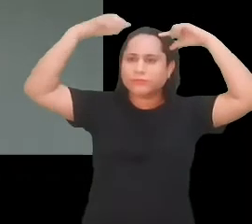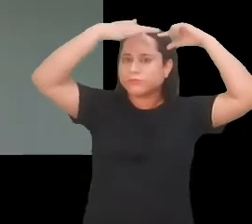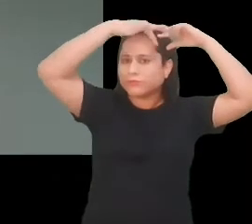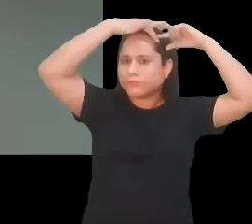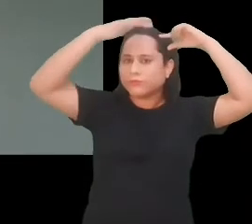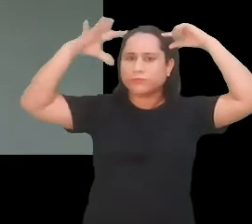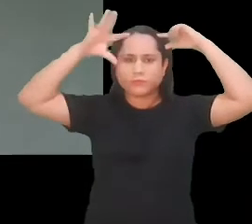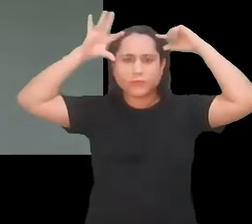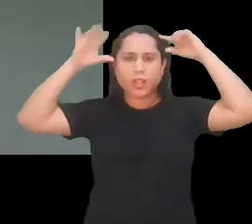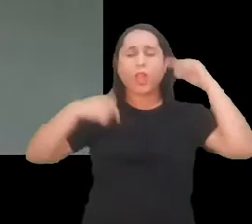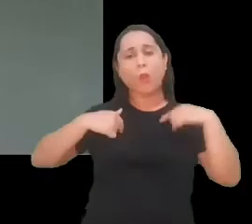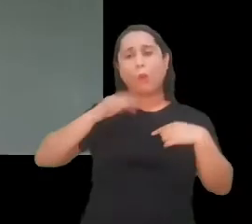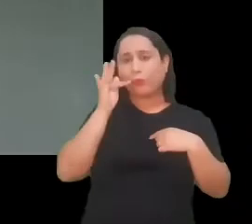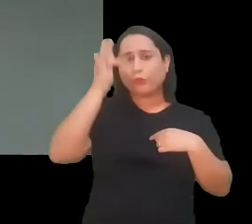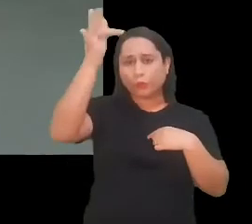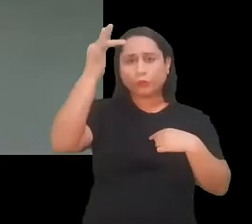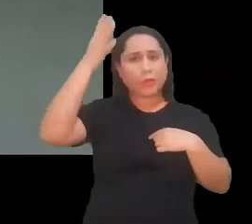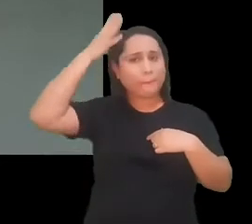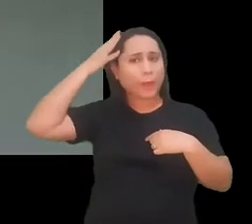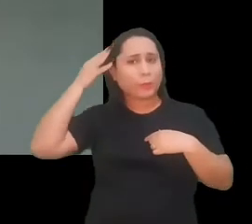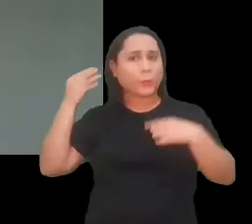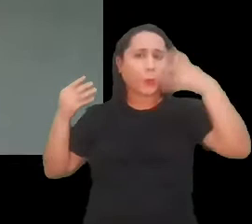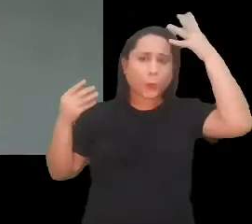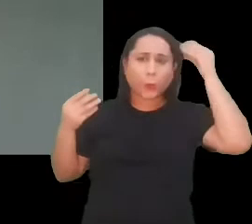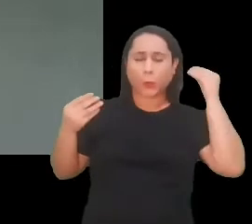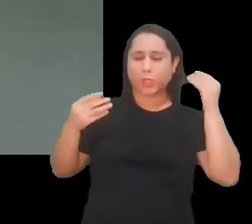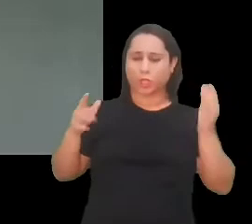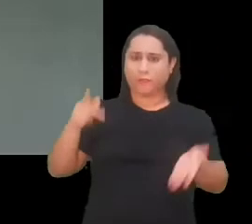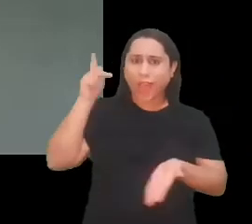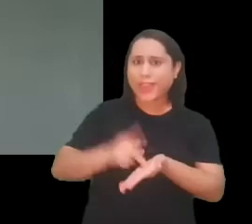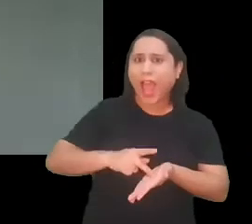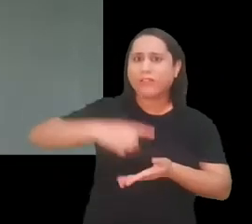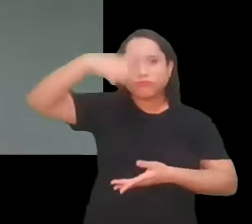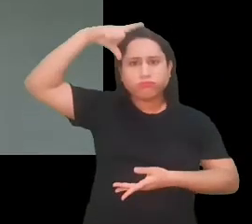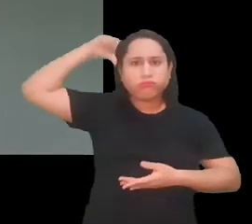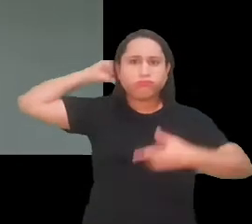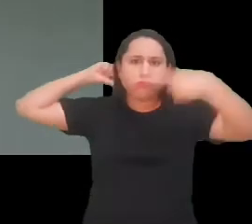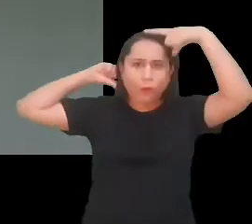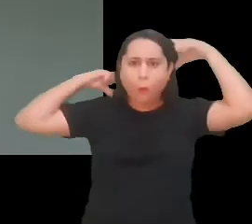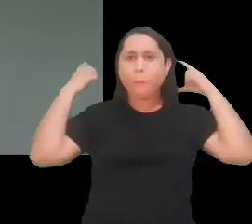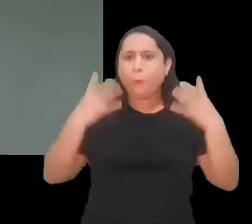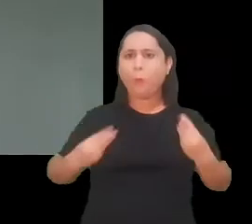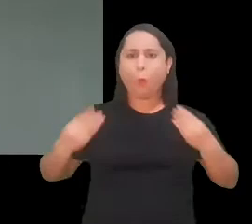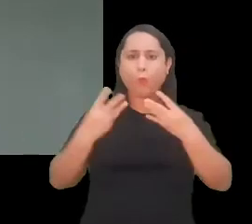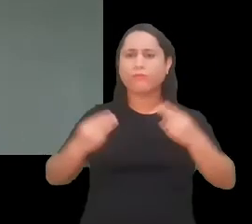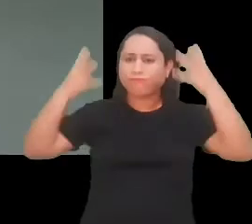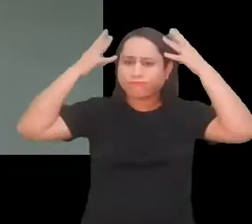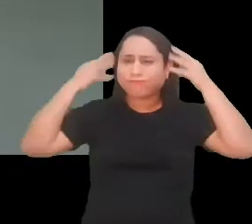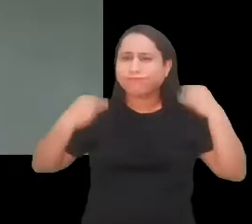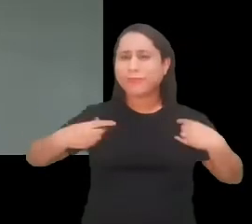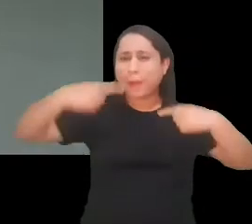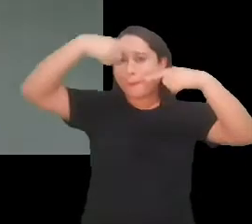seria uma pessoa no futuro com o cabelo mais ralo. Talvez não o calvo verdadeiro, aquela pessoa que perde muitos cabelos e fica com aquela testa